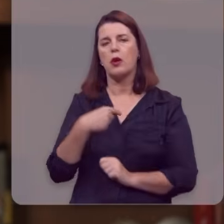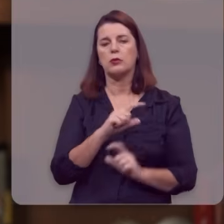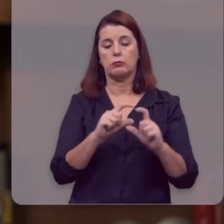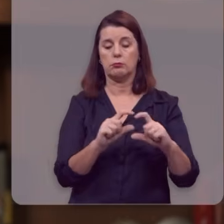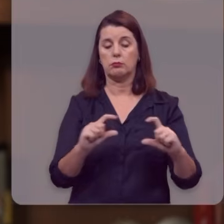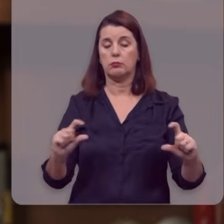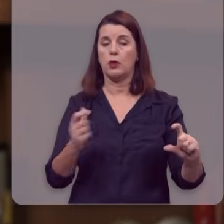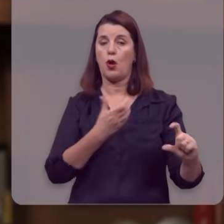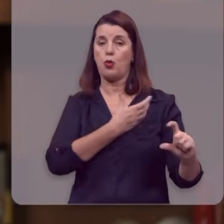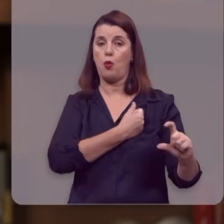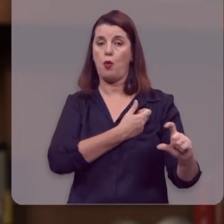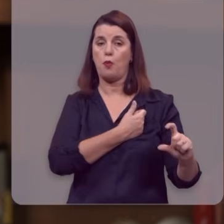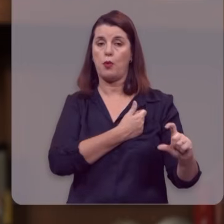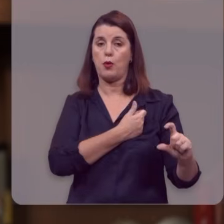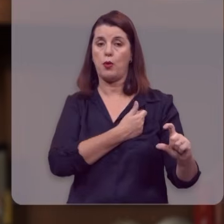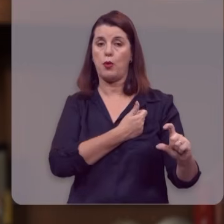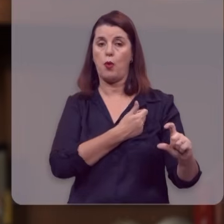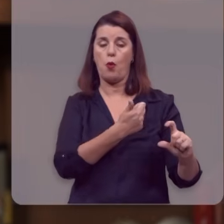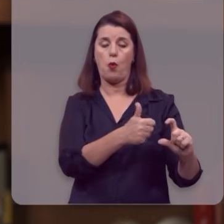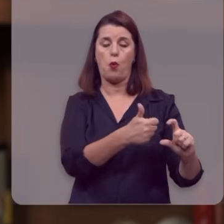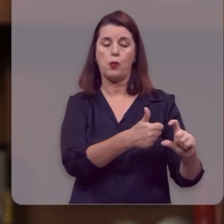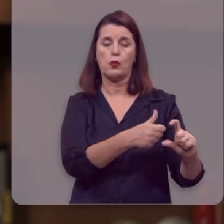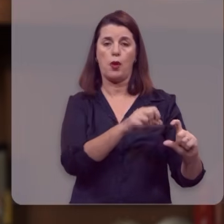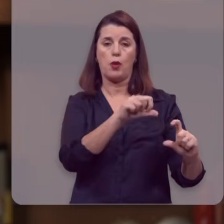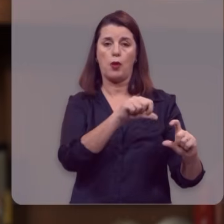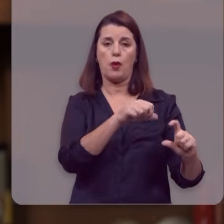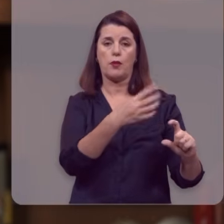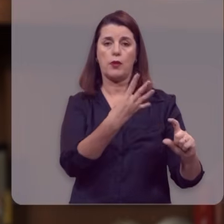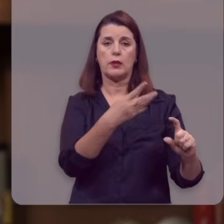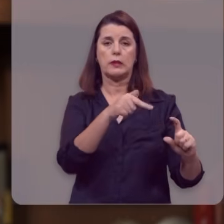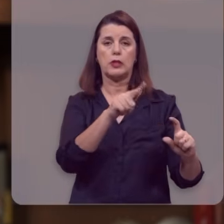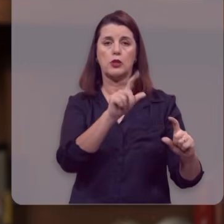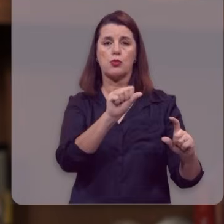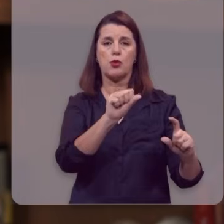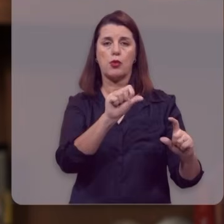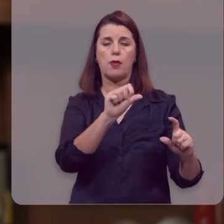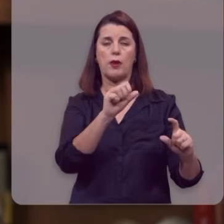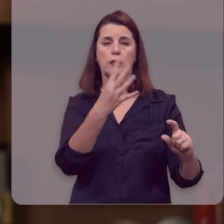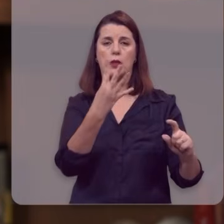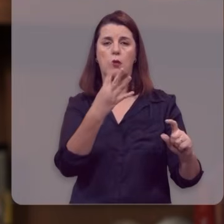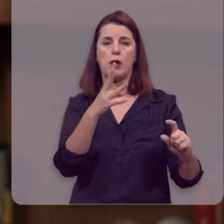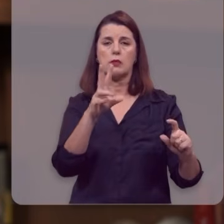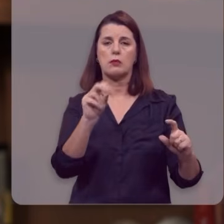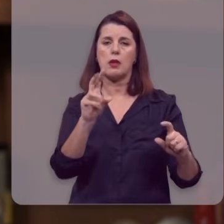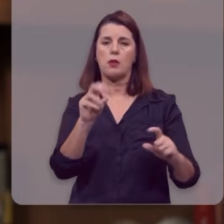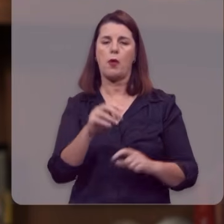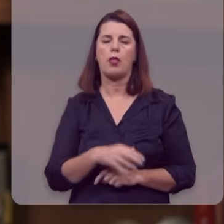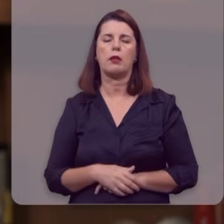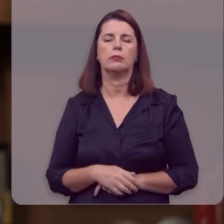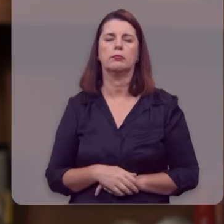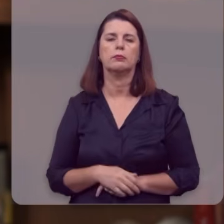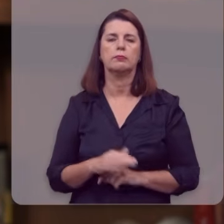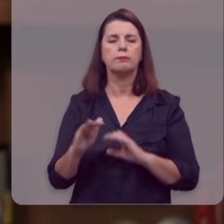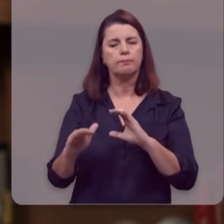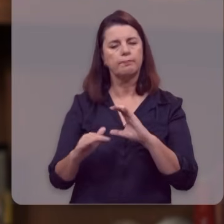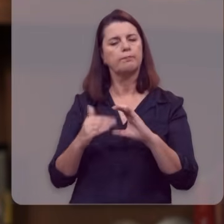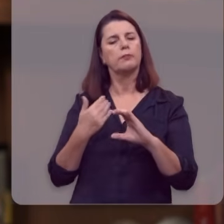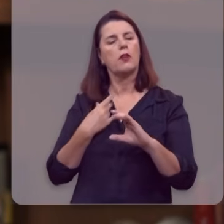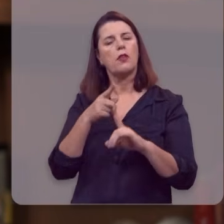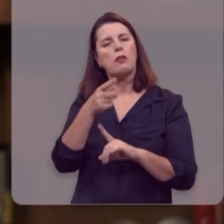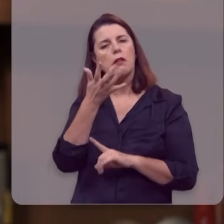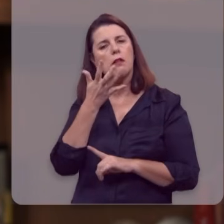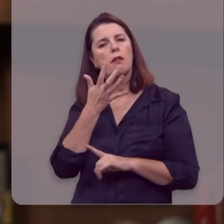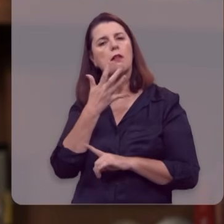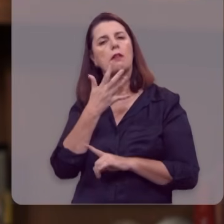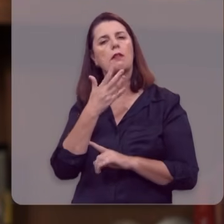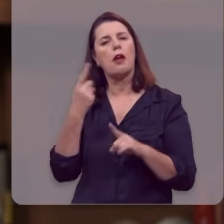está aparecendo aí na tela, o código de área é o 11 947 18 94 50. Diga que